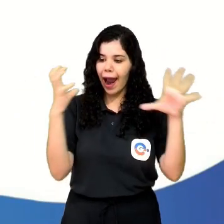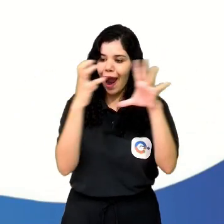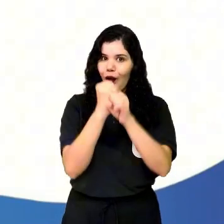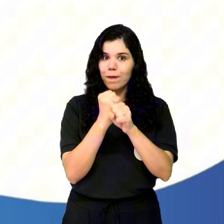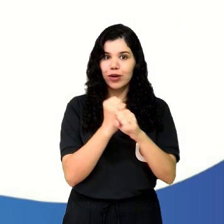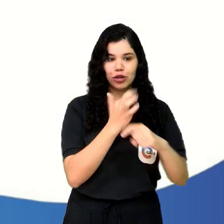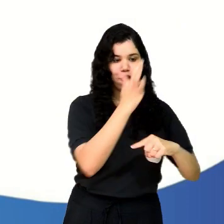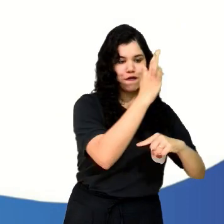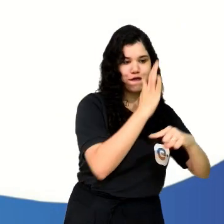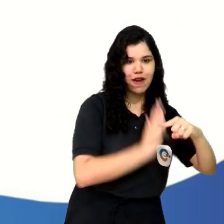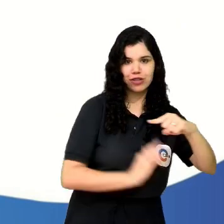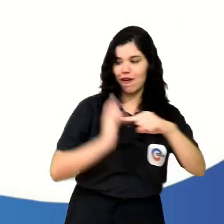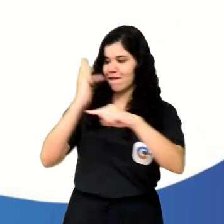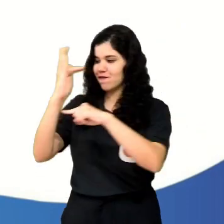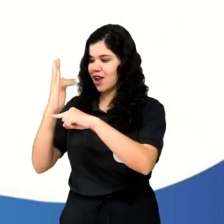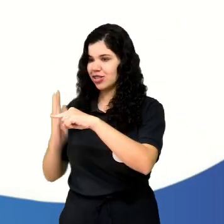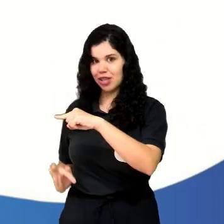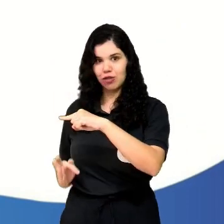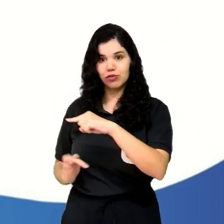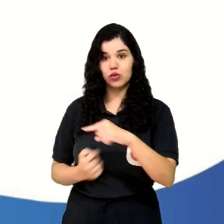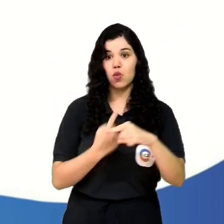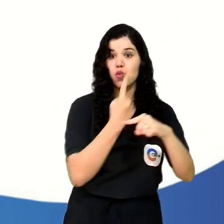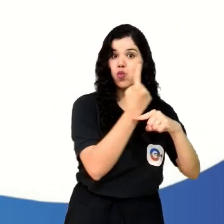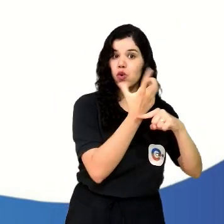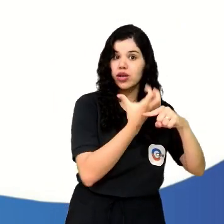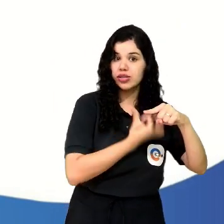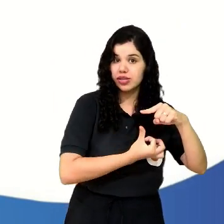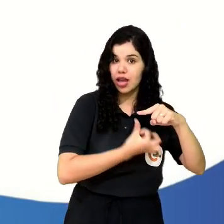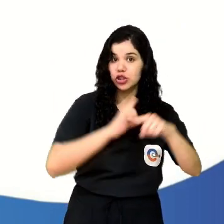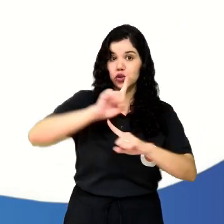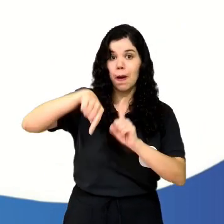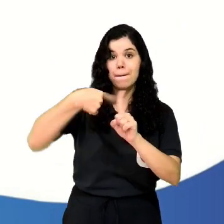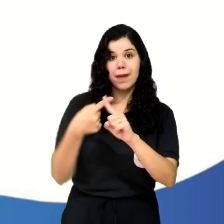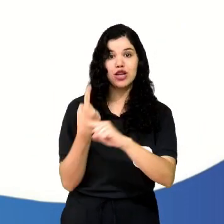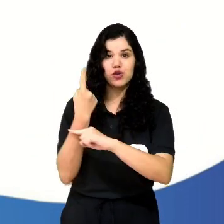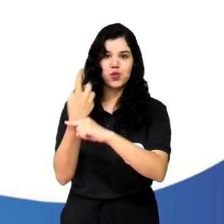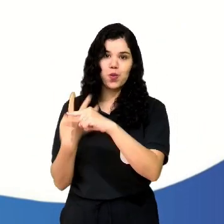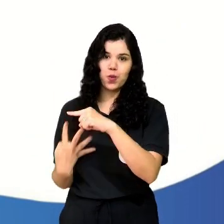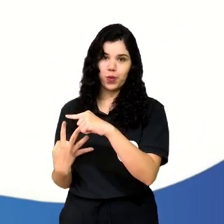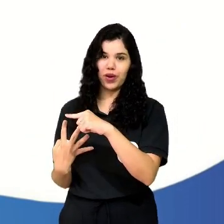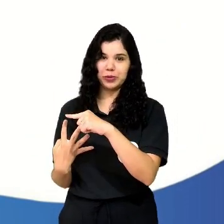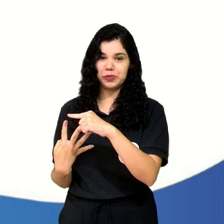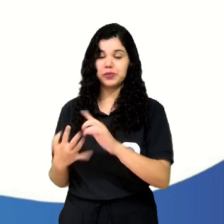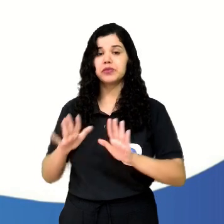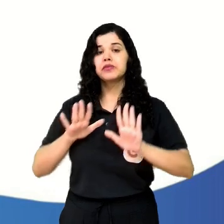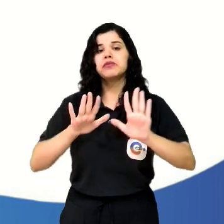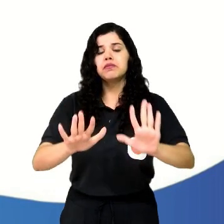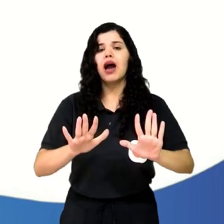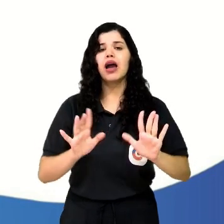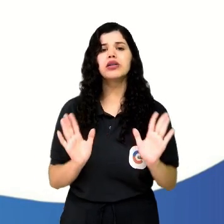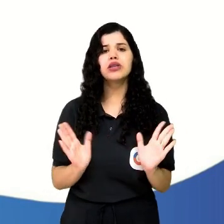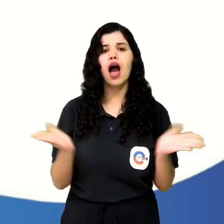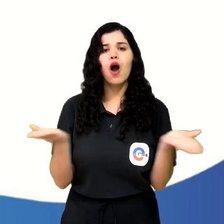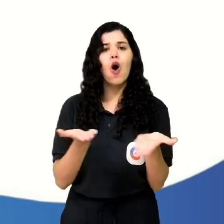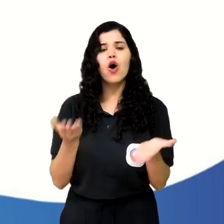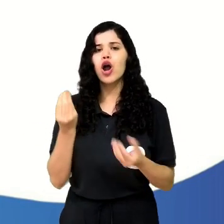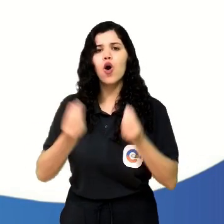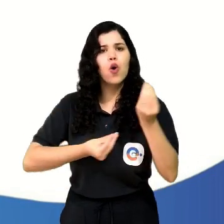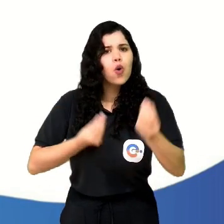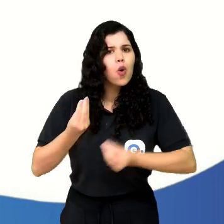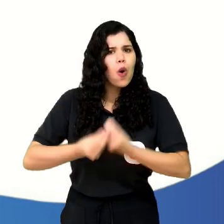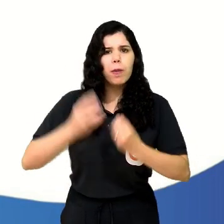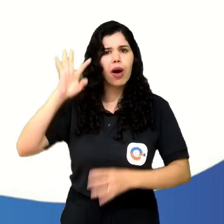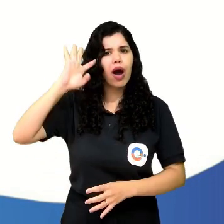essas 2 frações. 1/6 mais 1/4. Só que qual é a questão agora aí que a gente